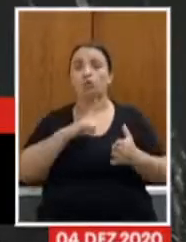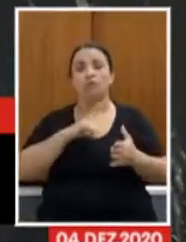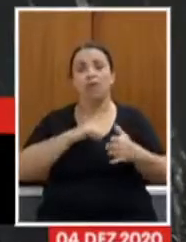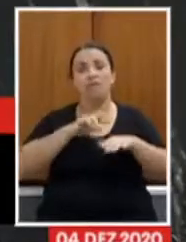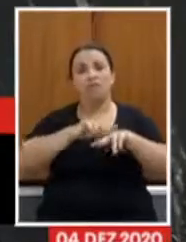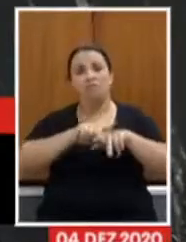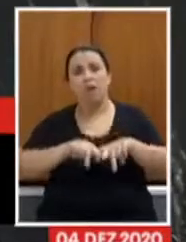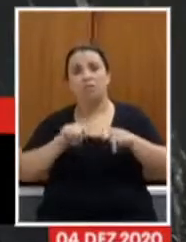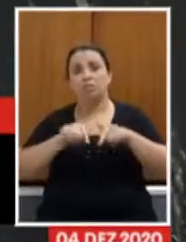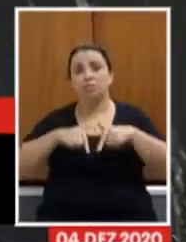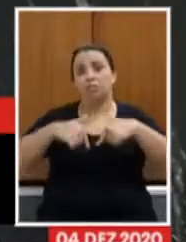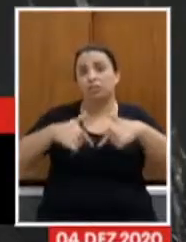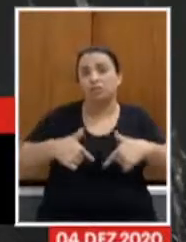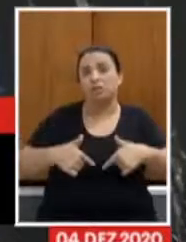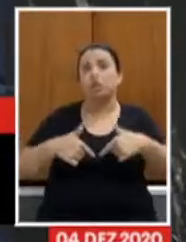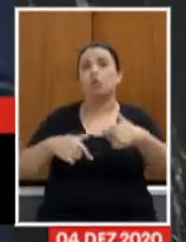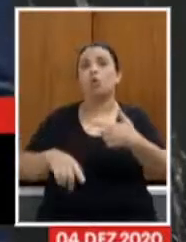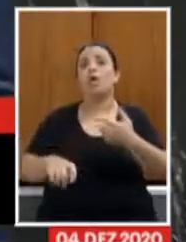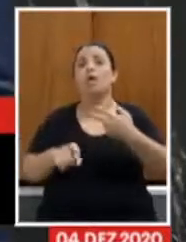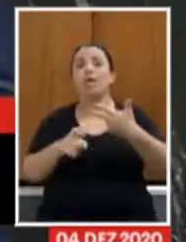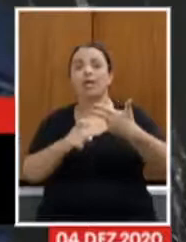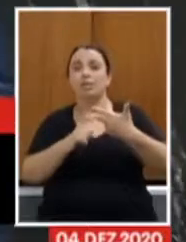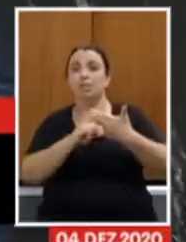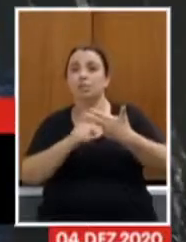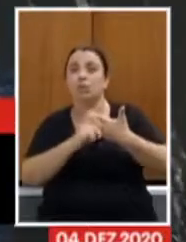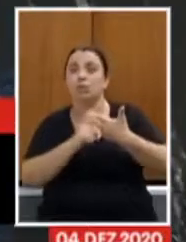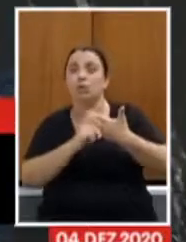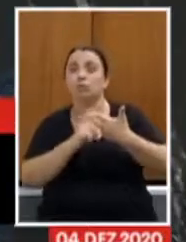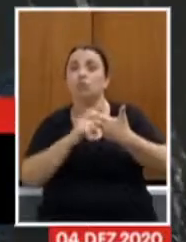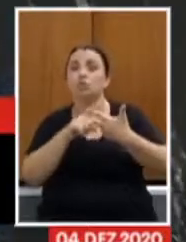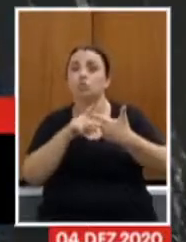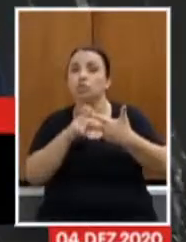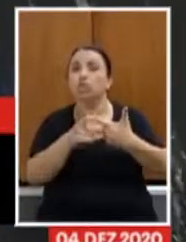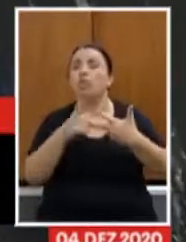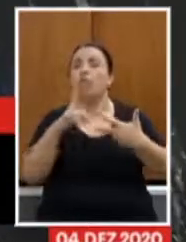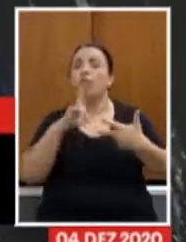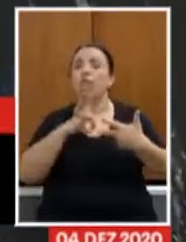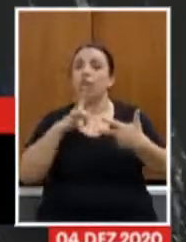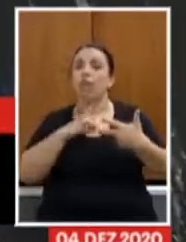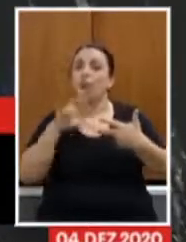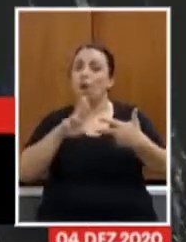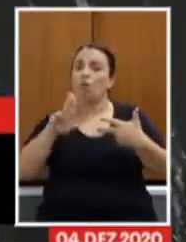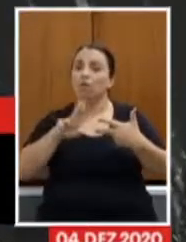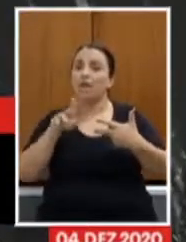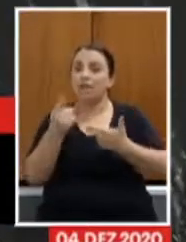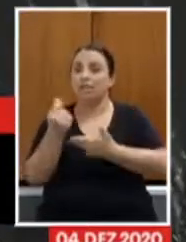que o Executivo está autorizado à utilização desses recursos, mas